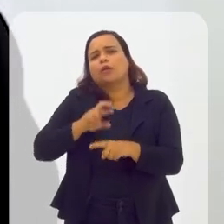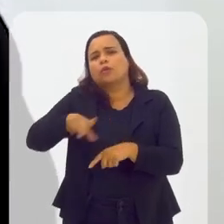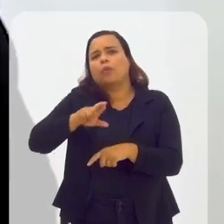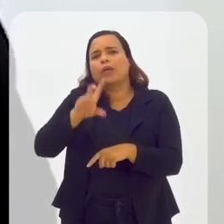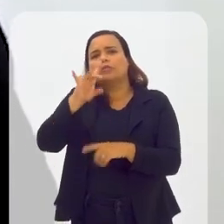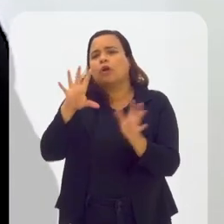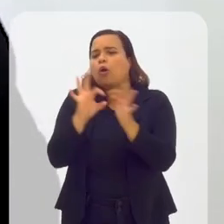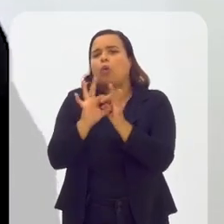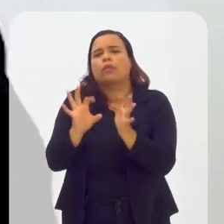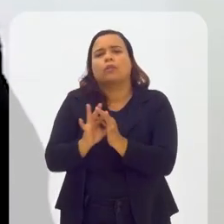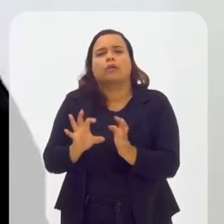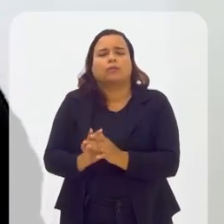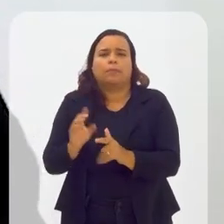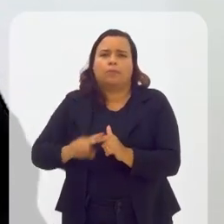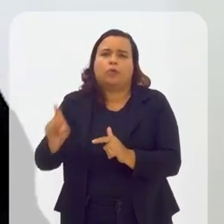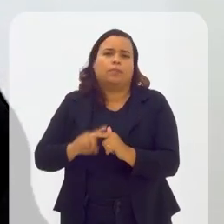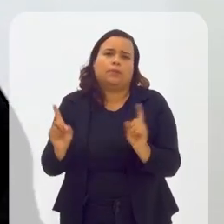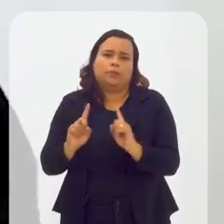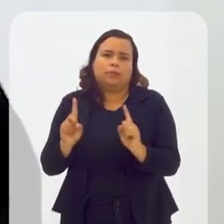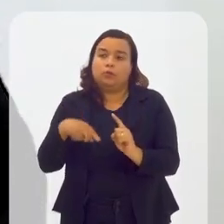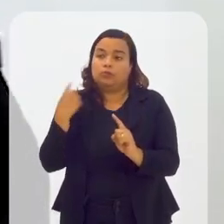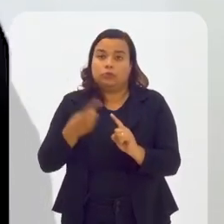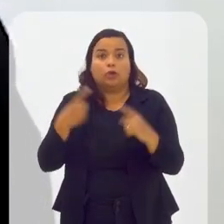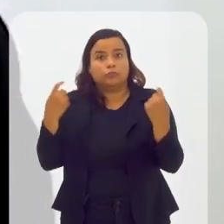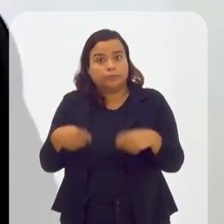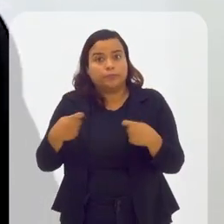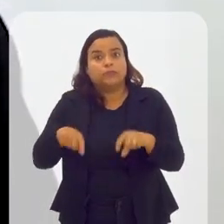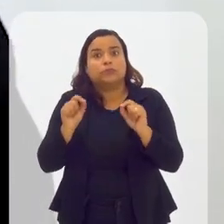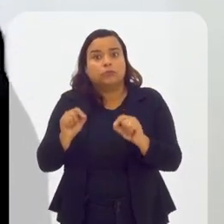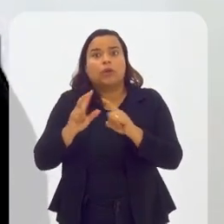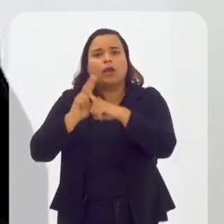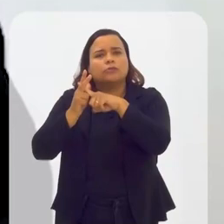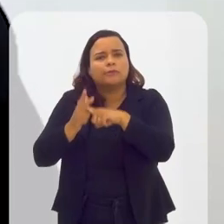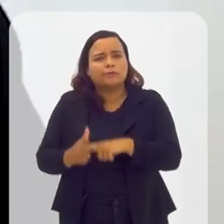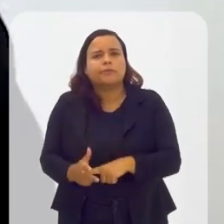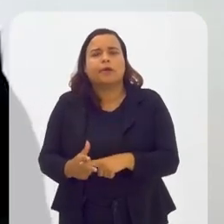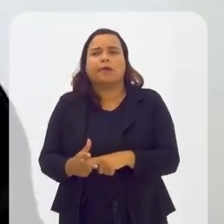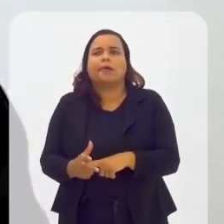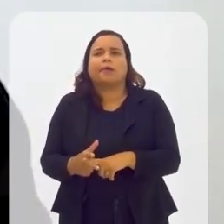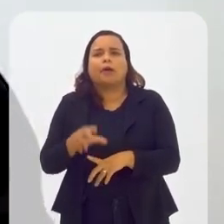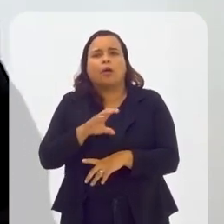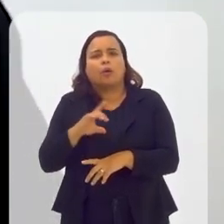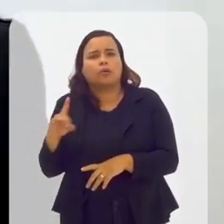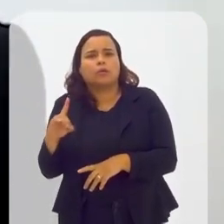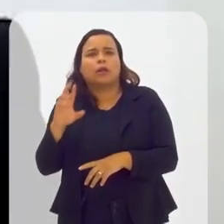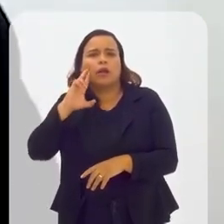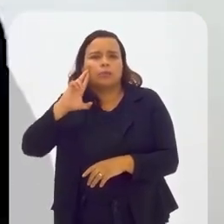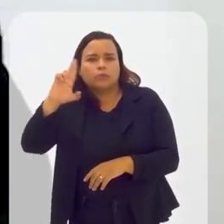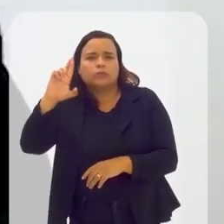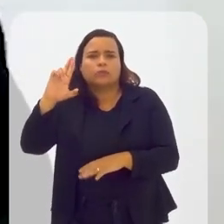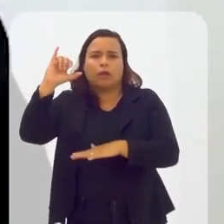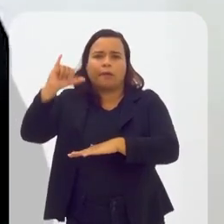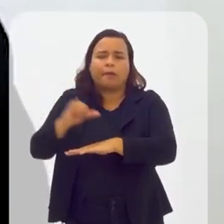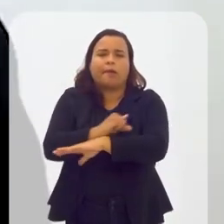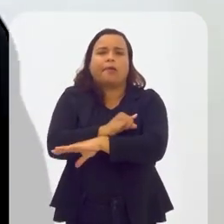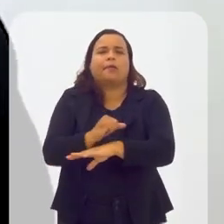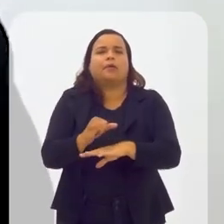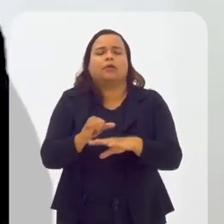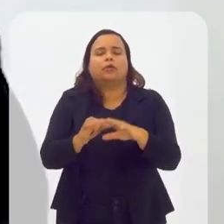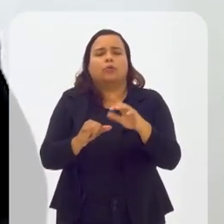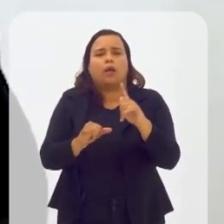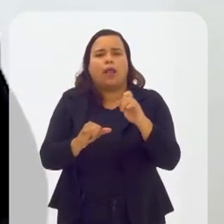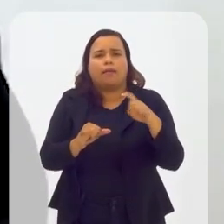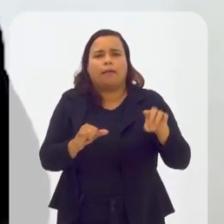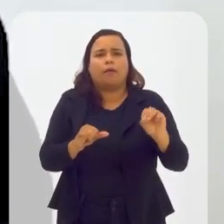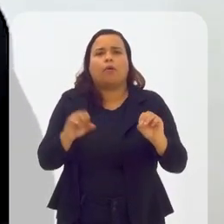de conexões que a gente precisa aqui, e de ajeitar, coordenar tráfego aéreo entre Santos